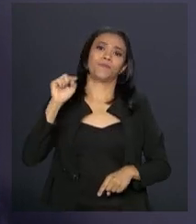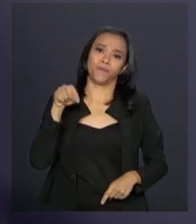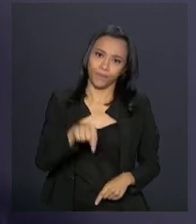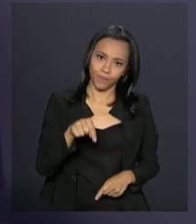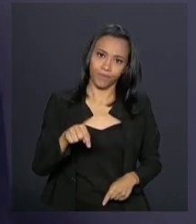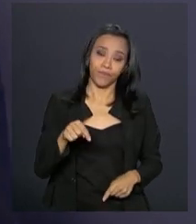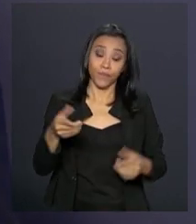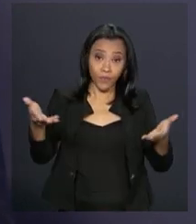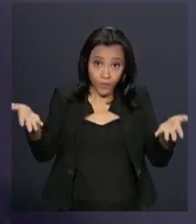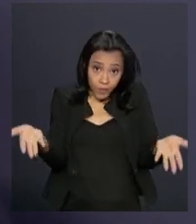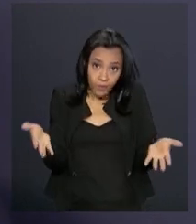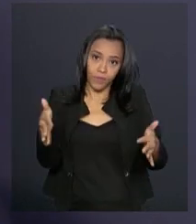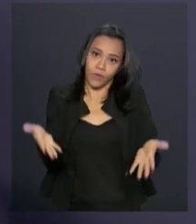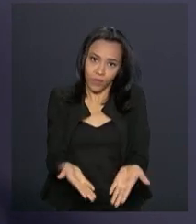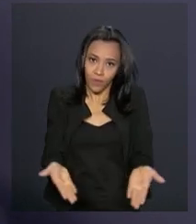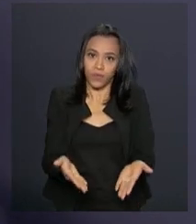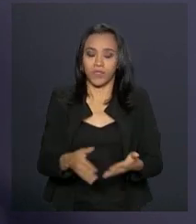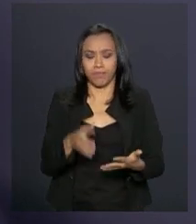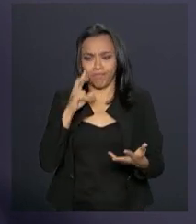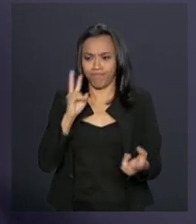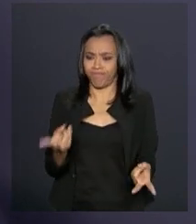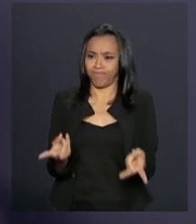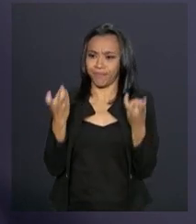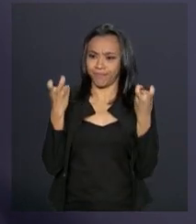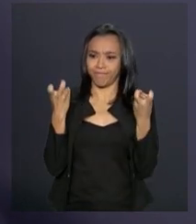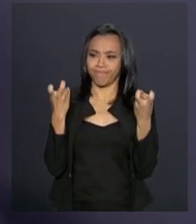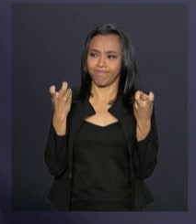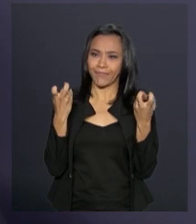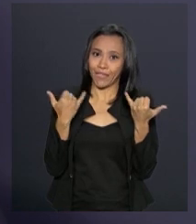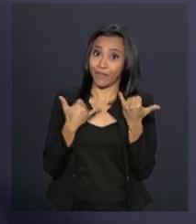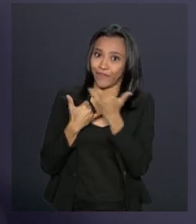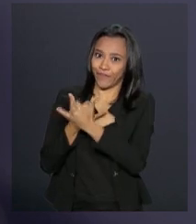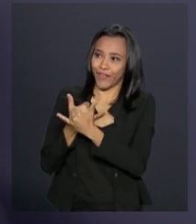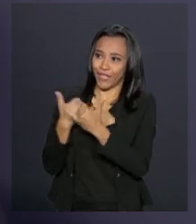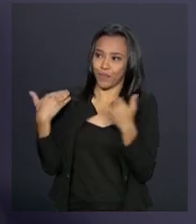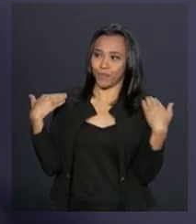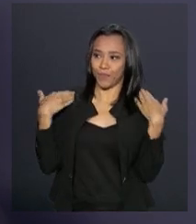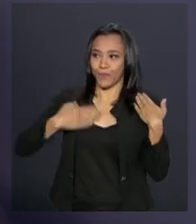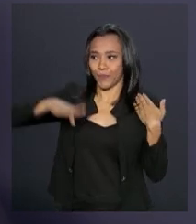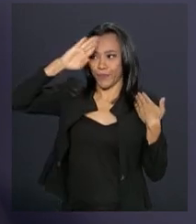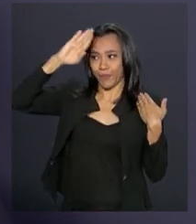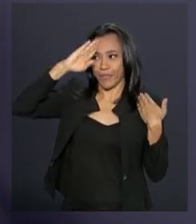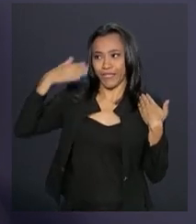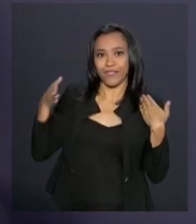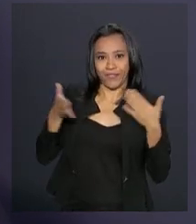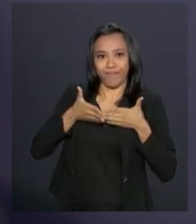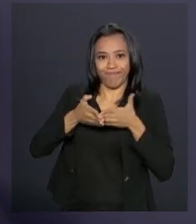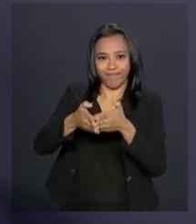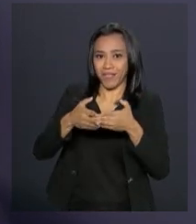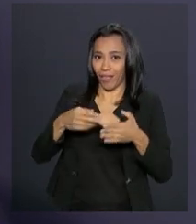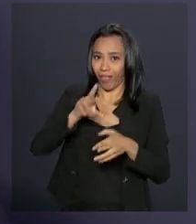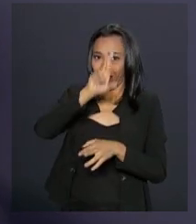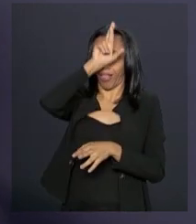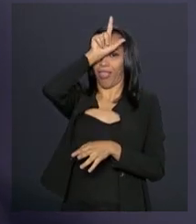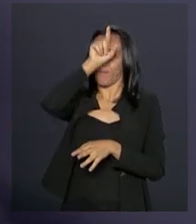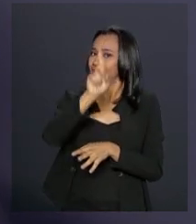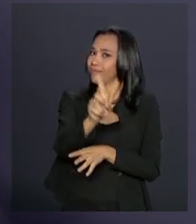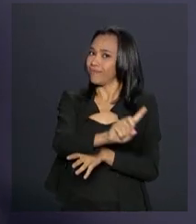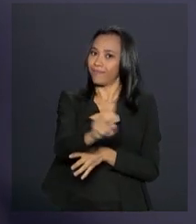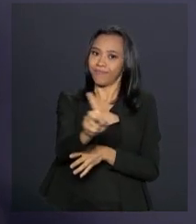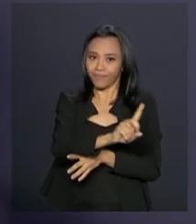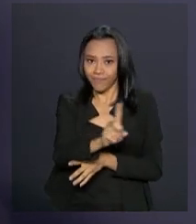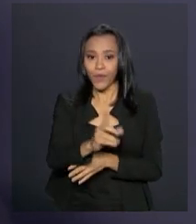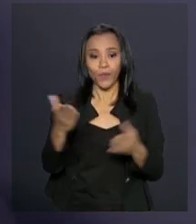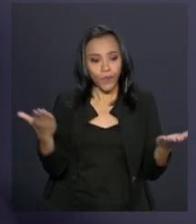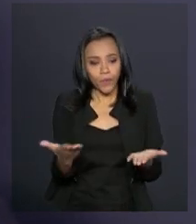hoje constatamos seu comando da marinha que não nos enganamos estamos dando prova